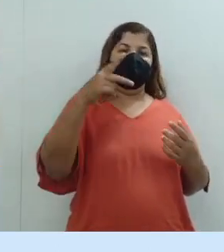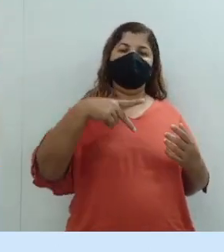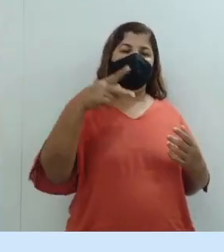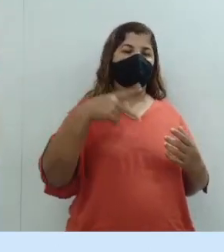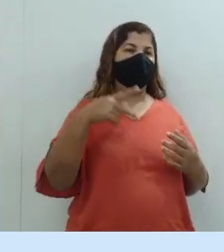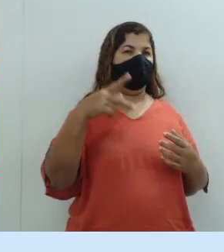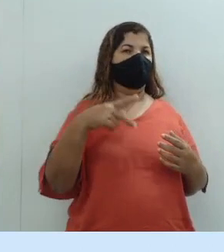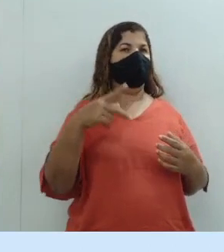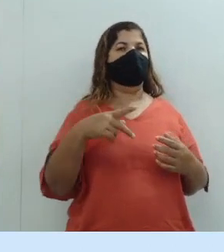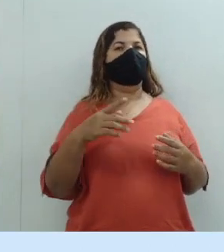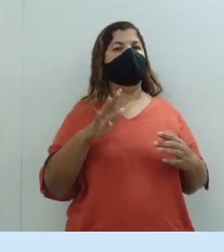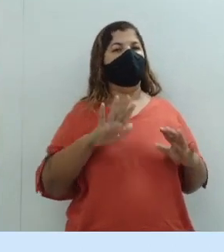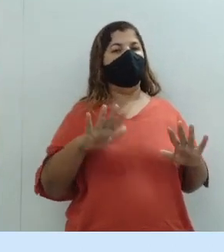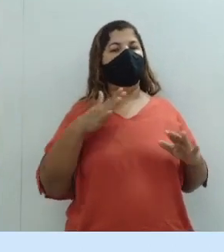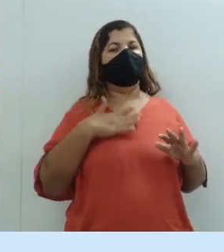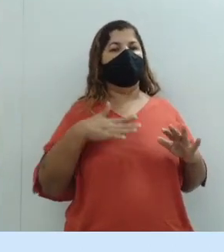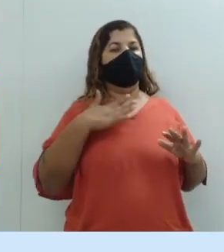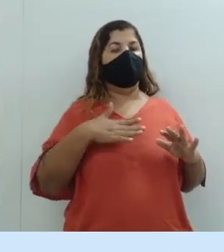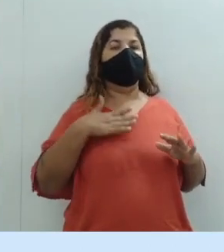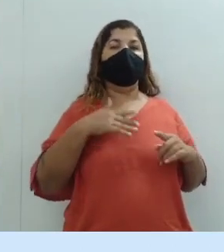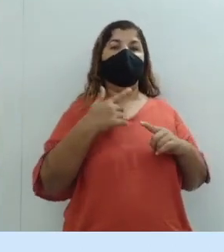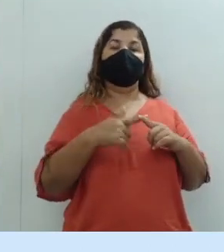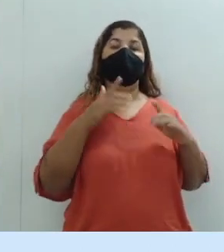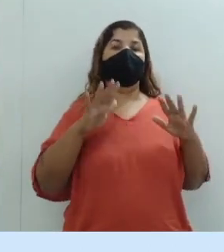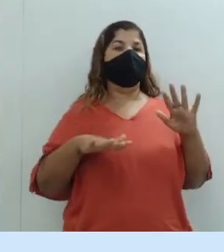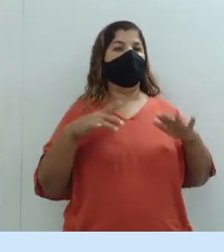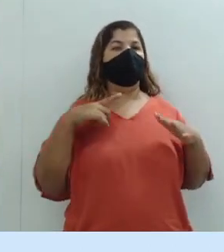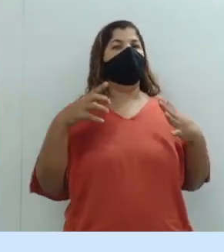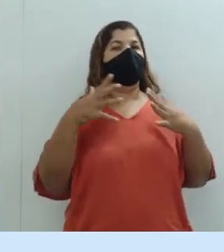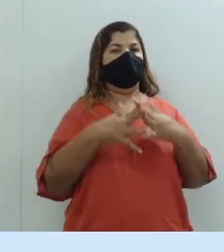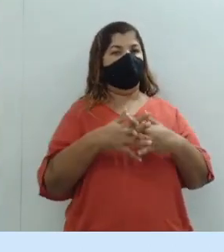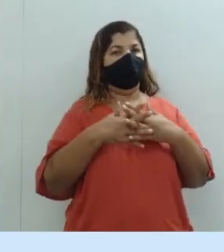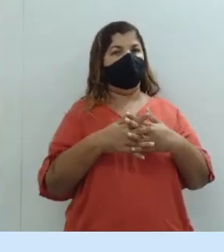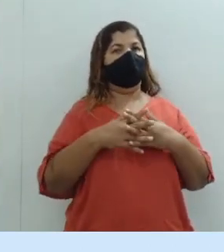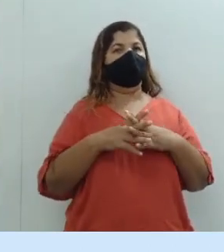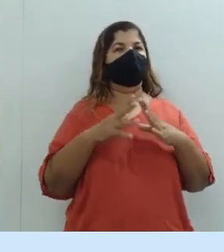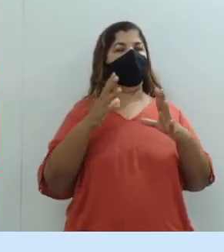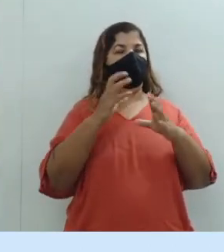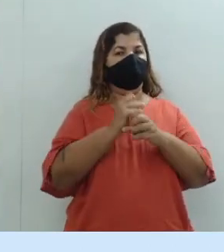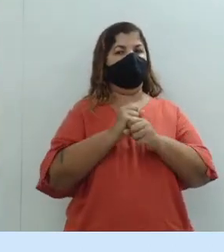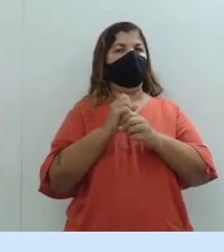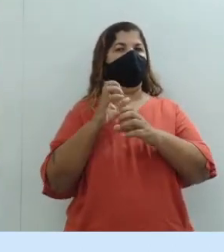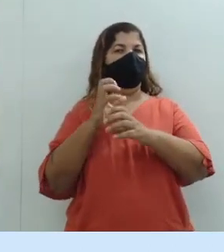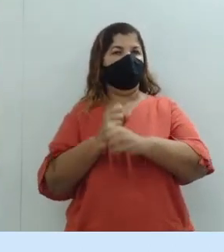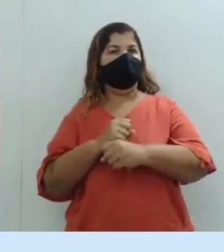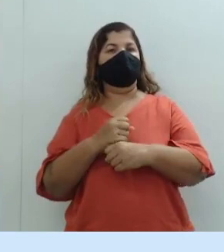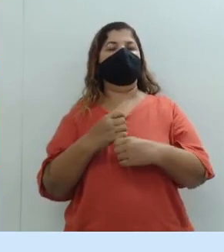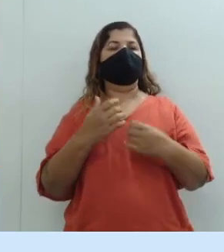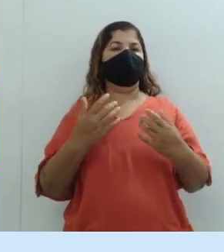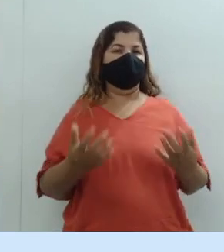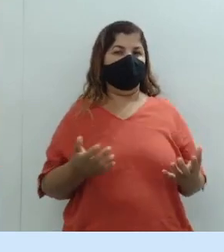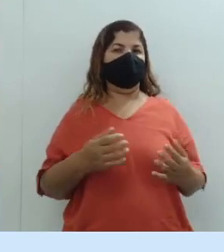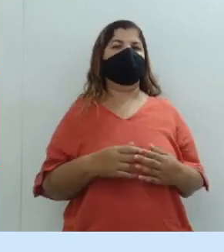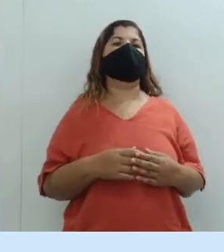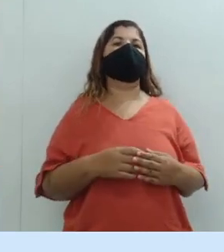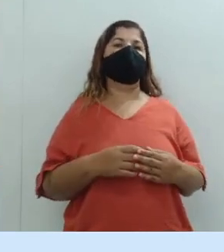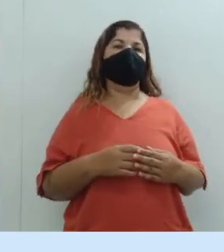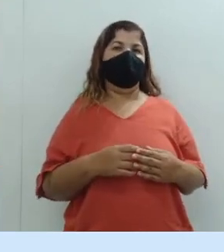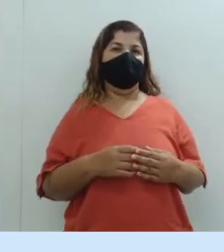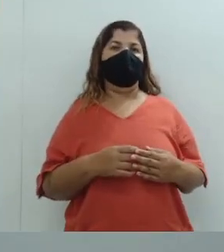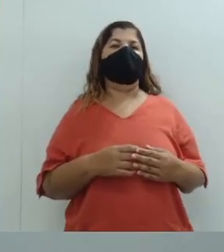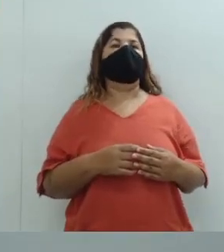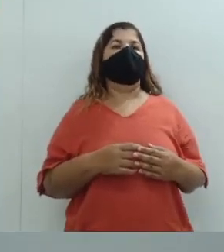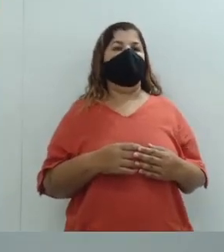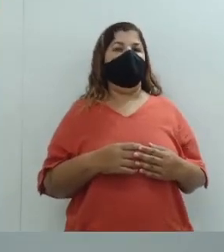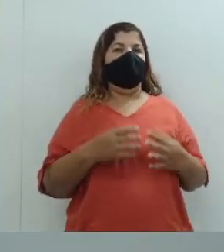com calma isso, porque muitas vezes a gente pode confundir a maneira como a gente calcula resistências em série e resistências em paralelo. Então,